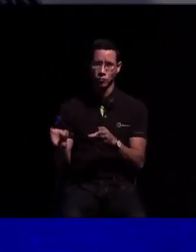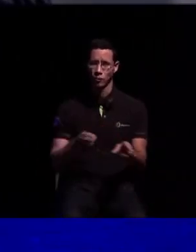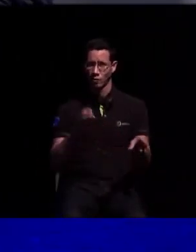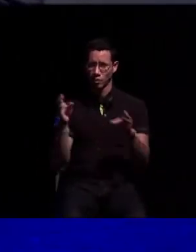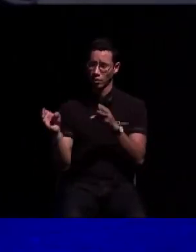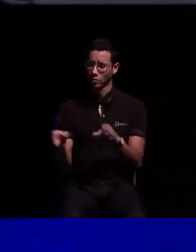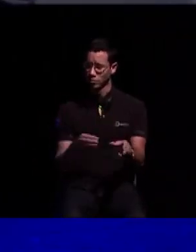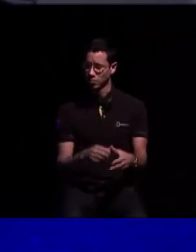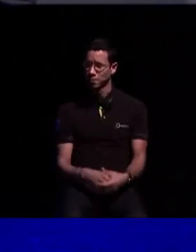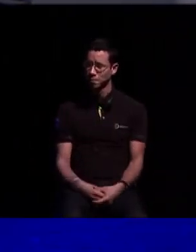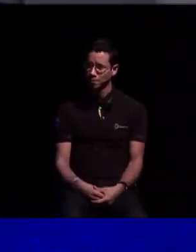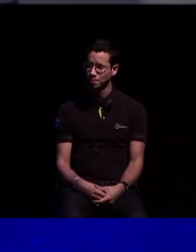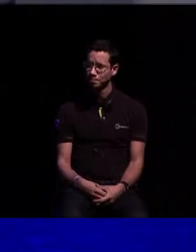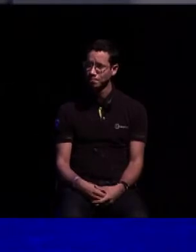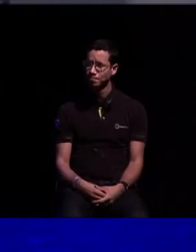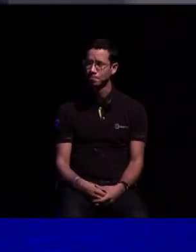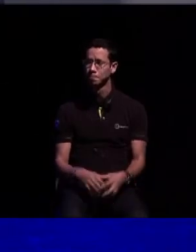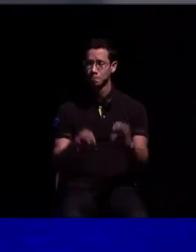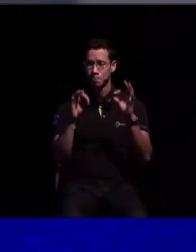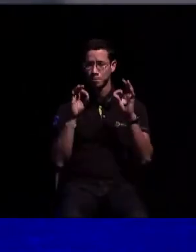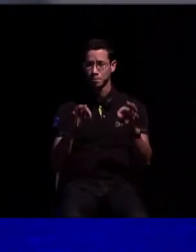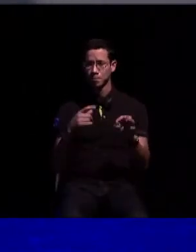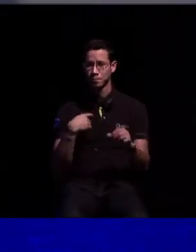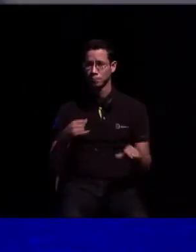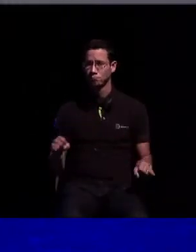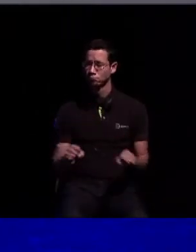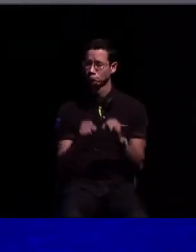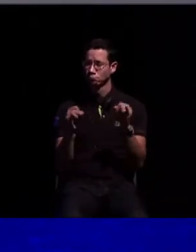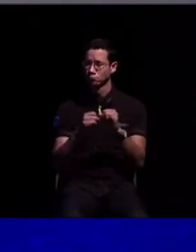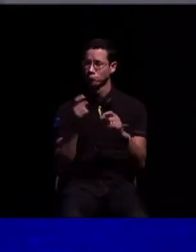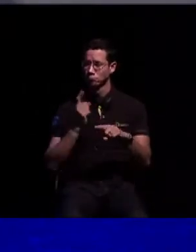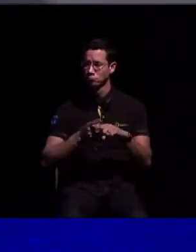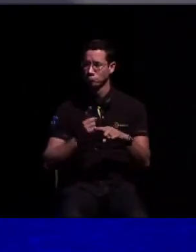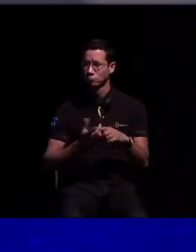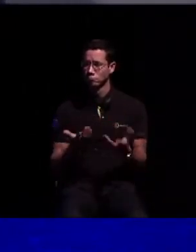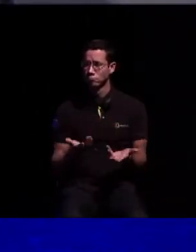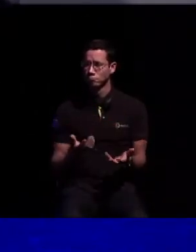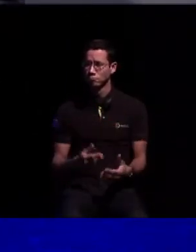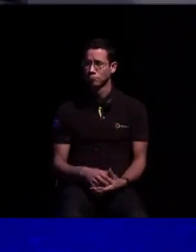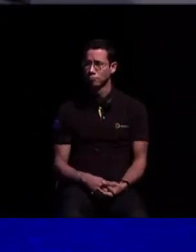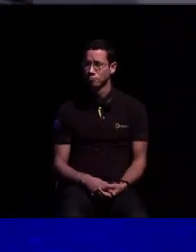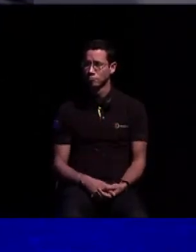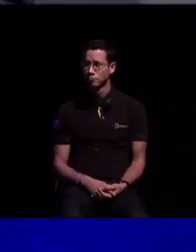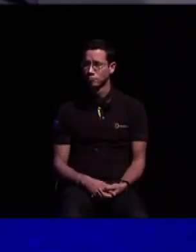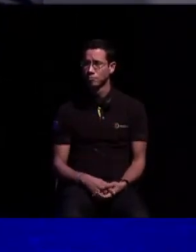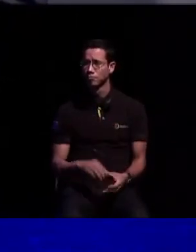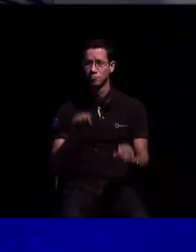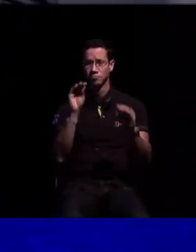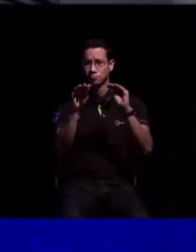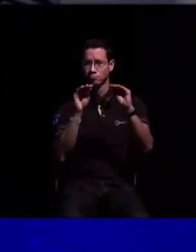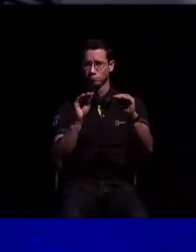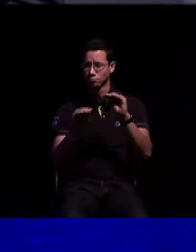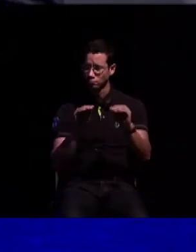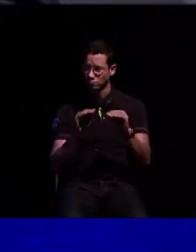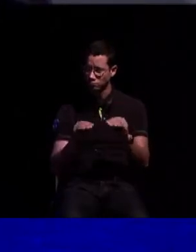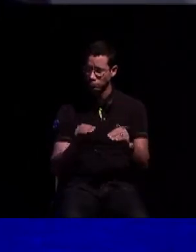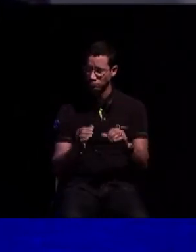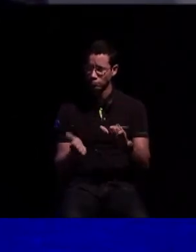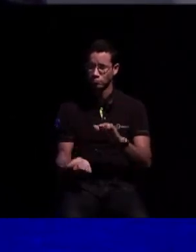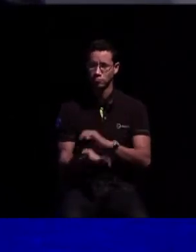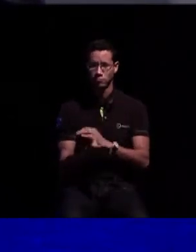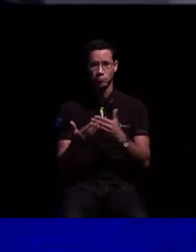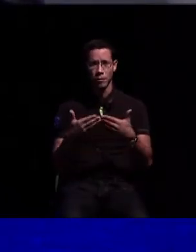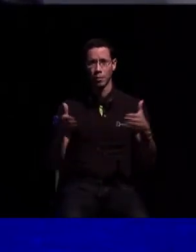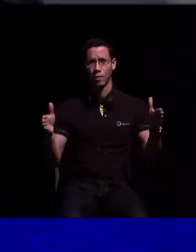Você, por exemplo, isso é obviamente uma bobagem, porque o capitalismo financeiro inteiro está montado sobre uma corrupção